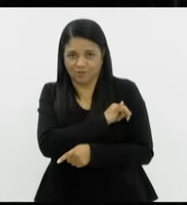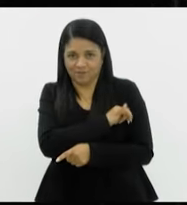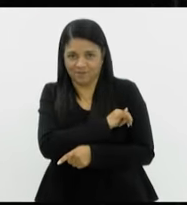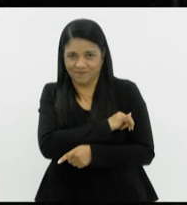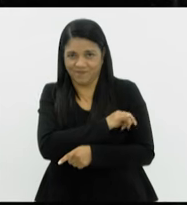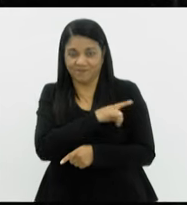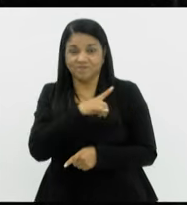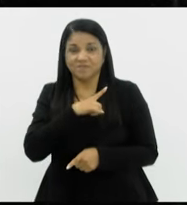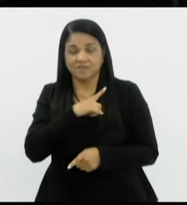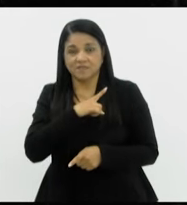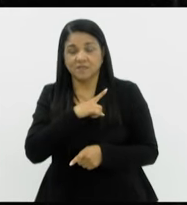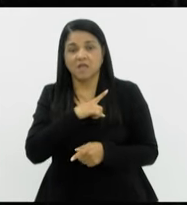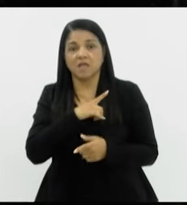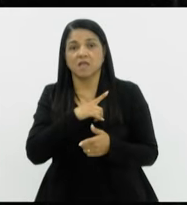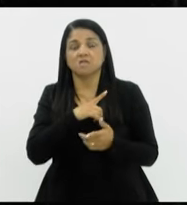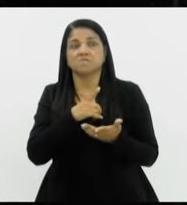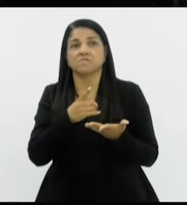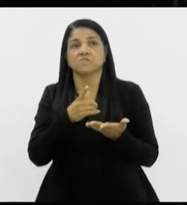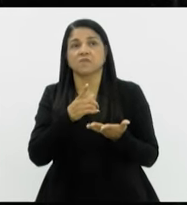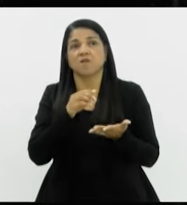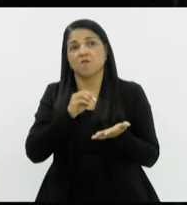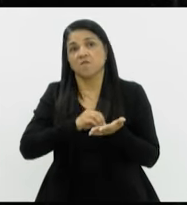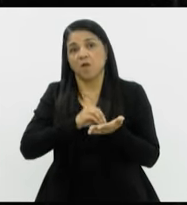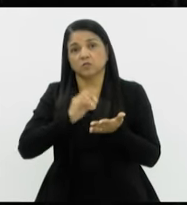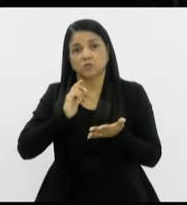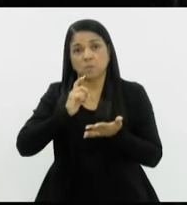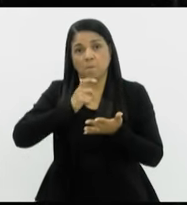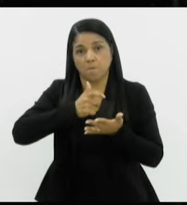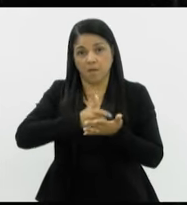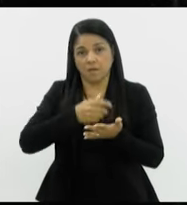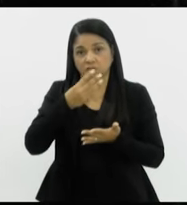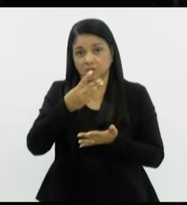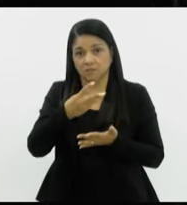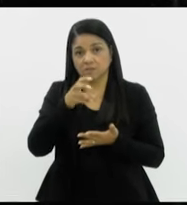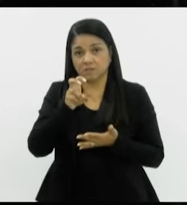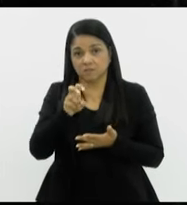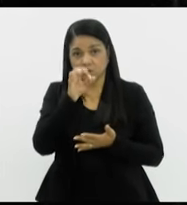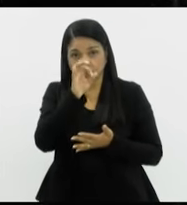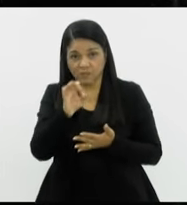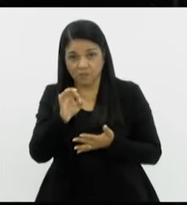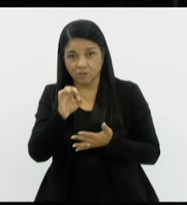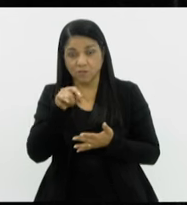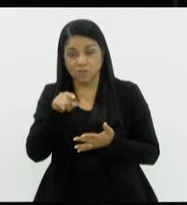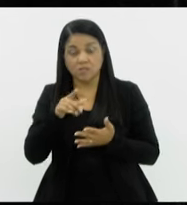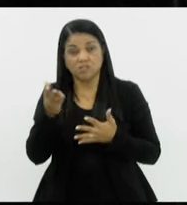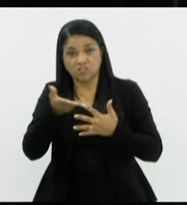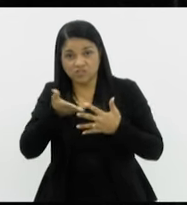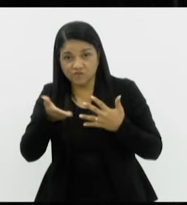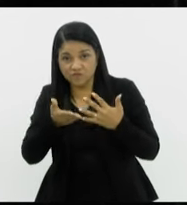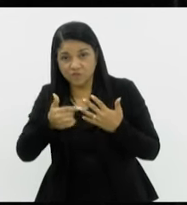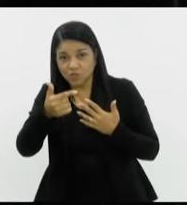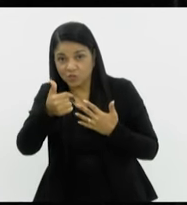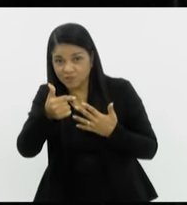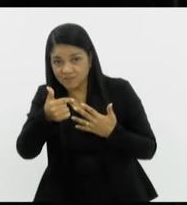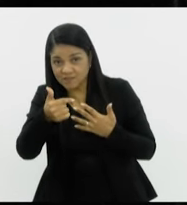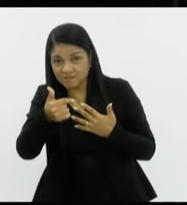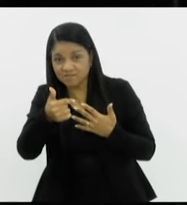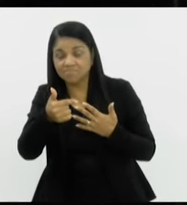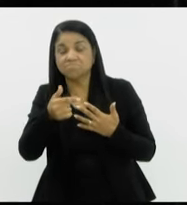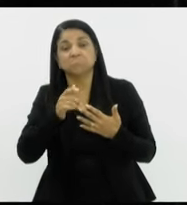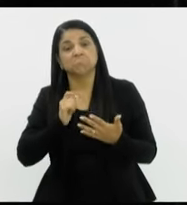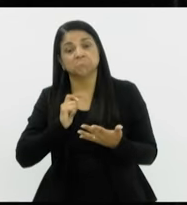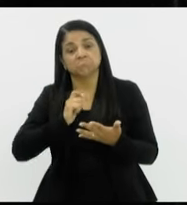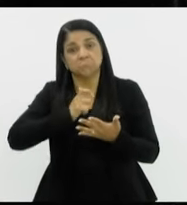uma inadimplência de 35%, vai arrecadar mais. E tudo que os cofres públicos